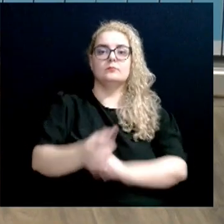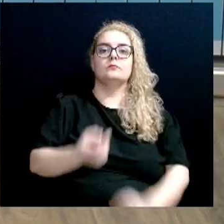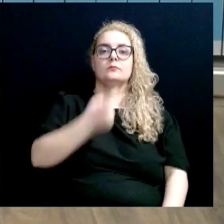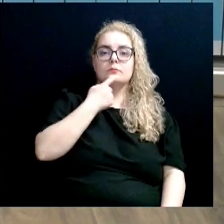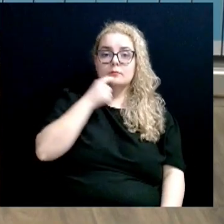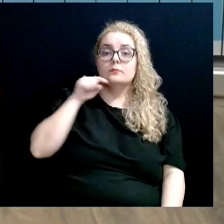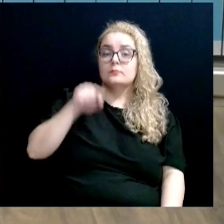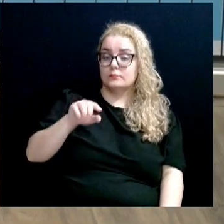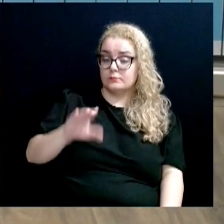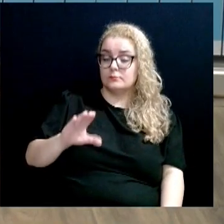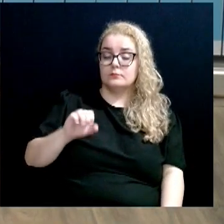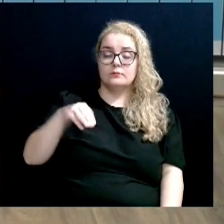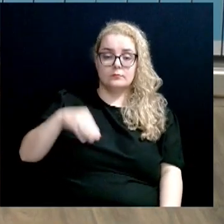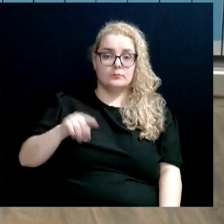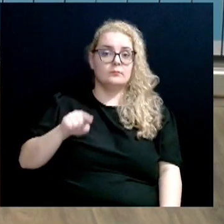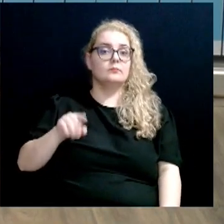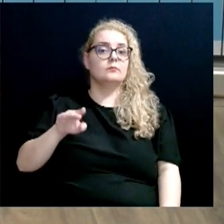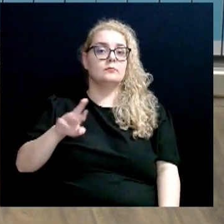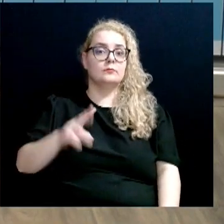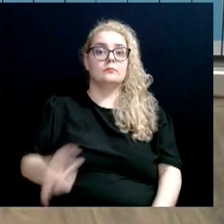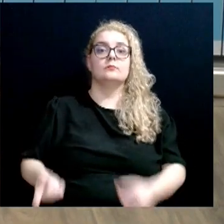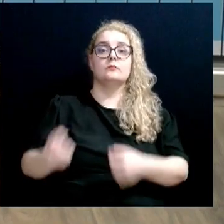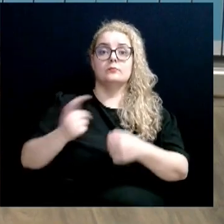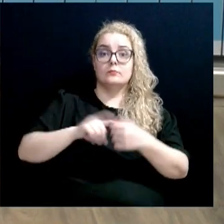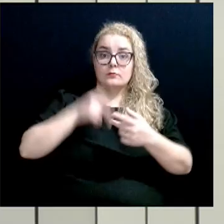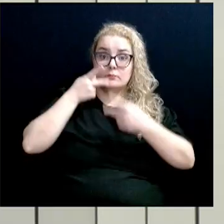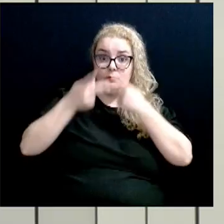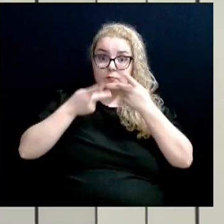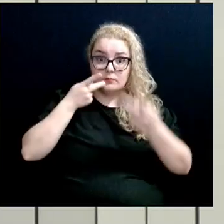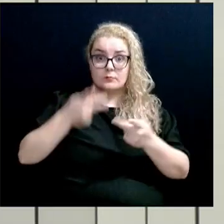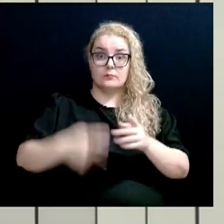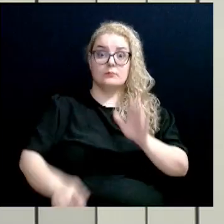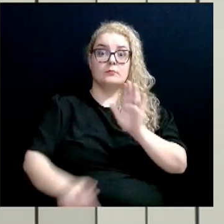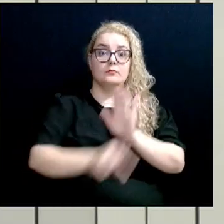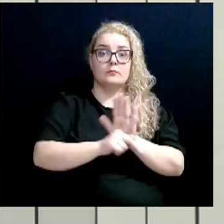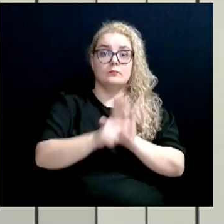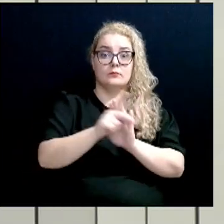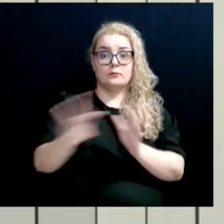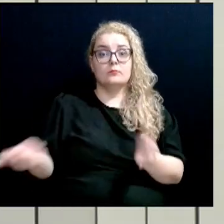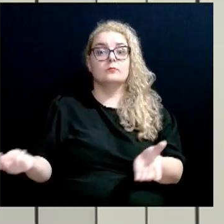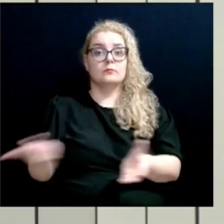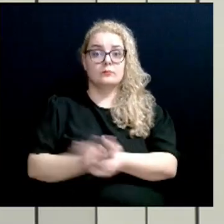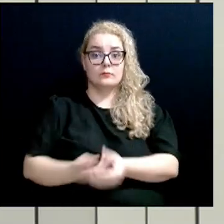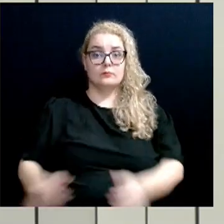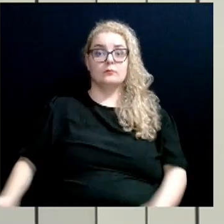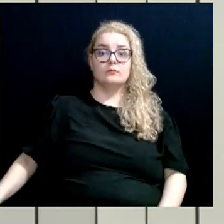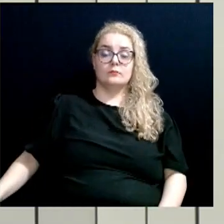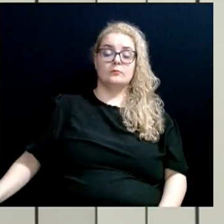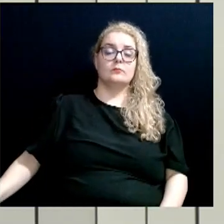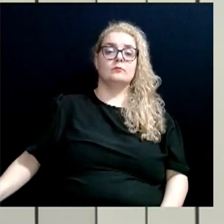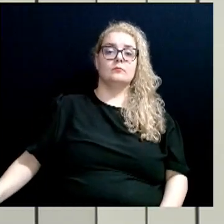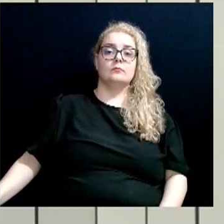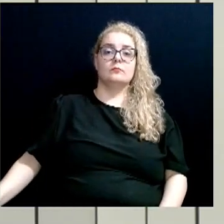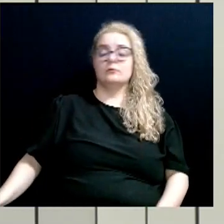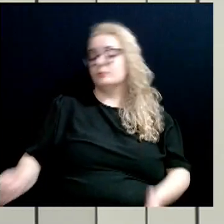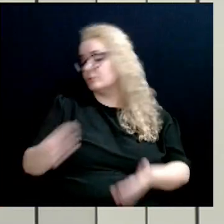tvcamaracampinas.com.br. A gente volta a falar agora sobre projeto protocolado, porque de autoria do vereador Luiz Iabico, a proposta